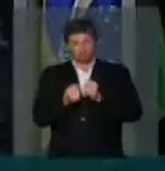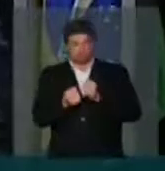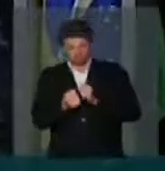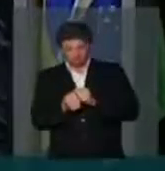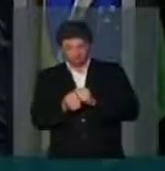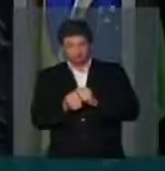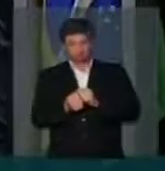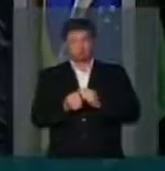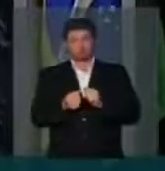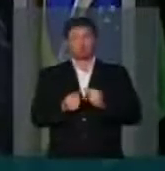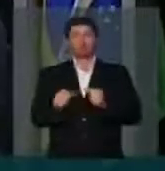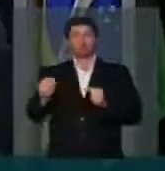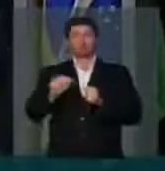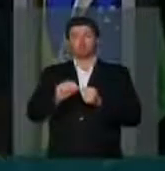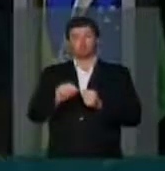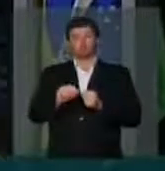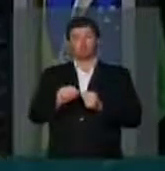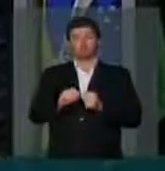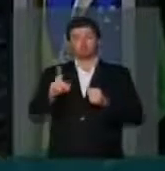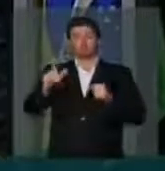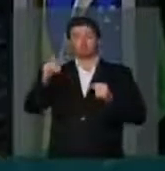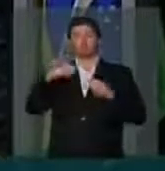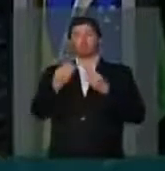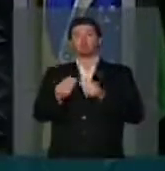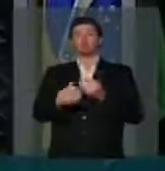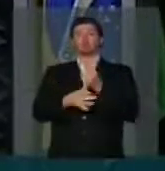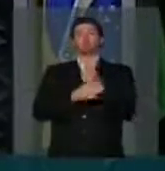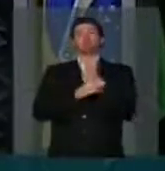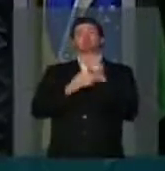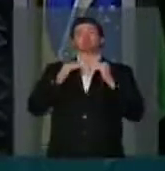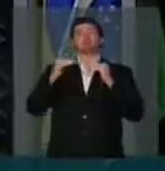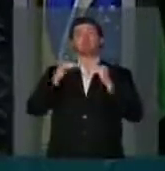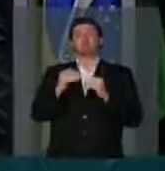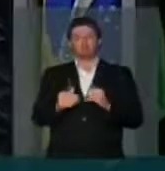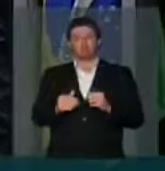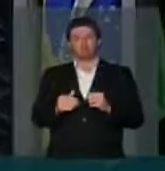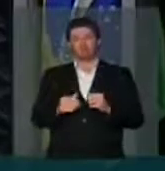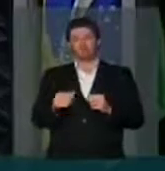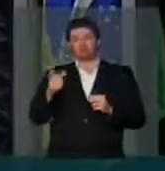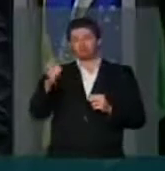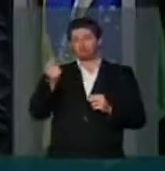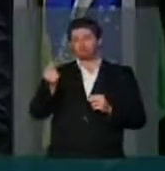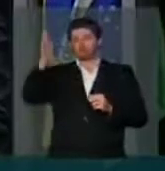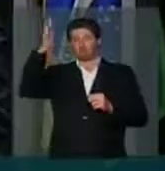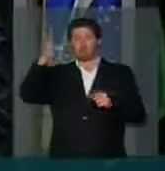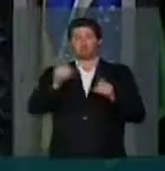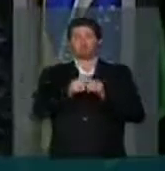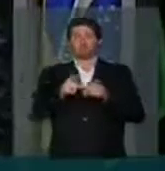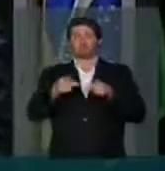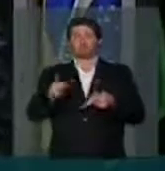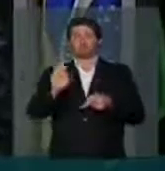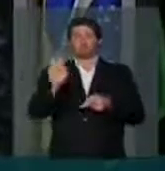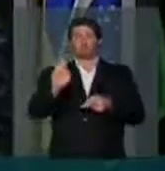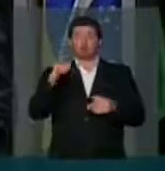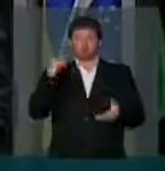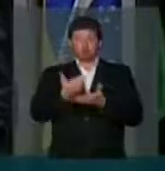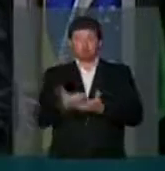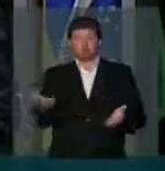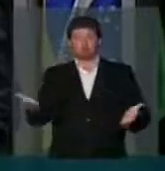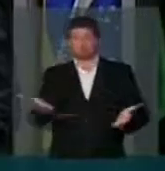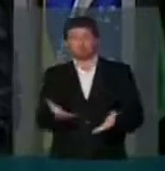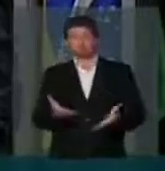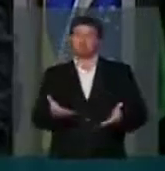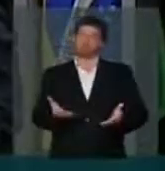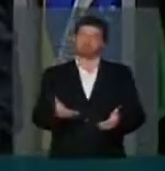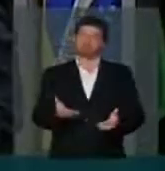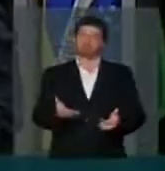que foi esboçado foi que deu a estabilidade necessária para não ter inflação, e o Plano Real, até hoje,